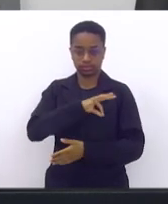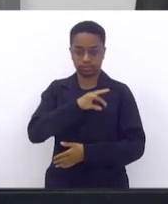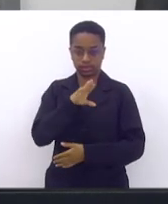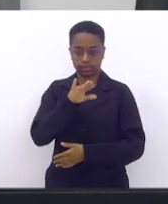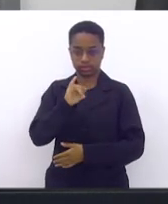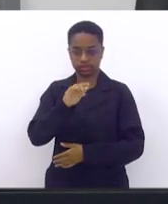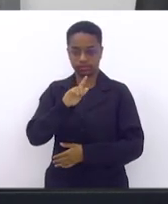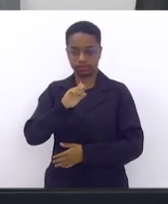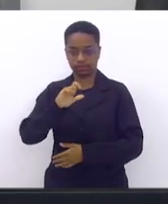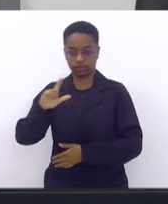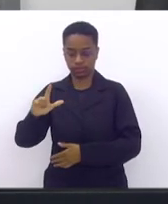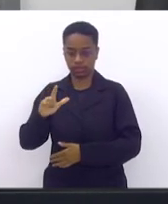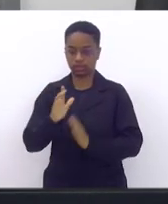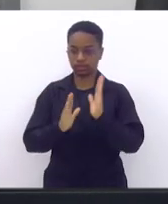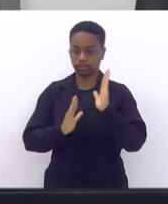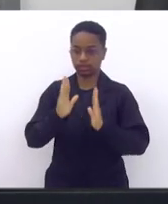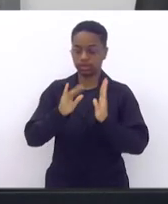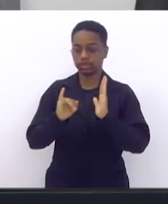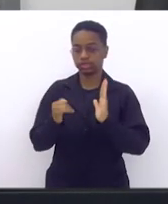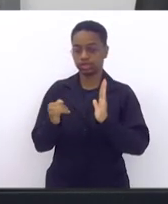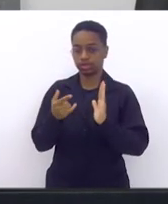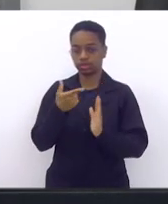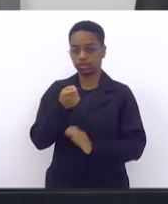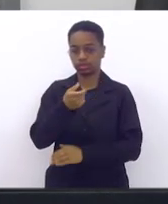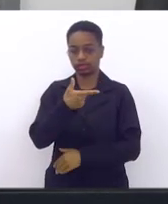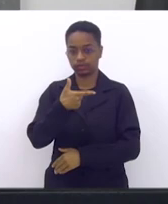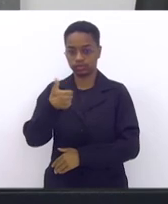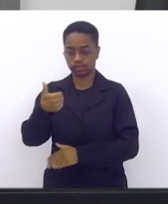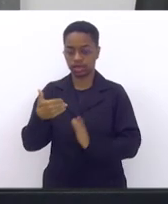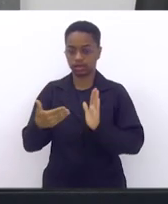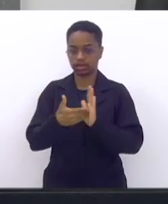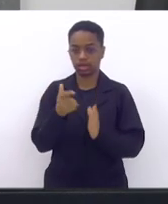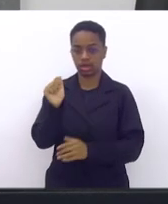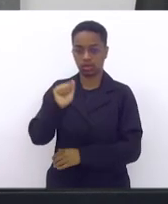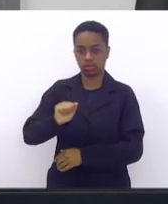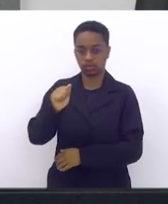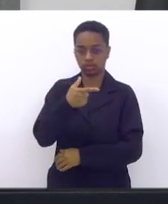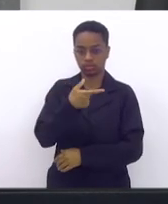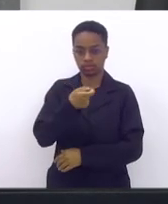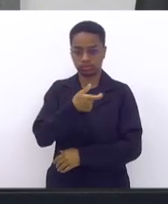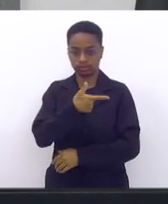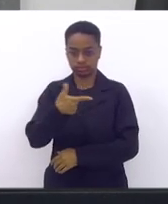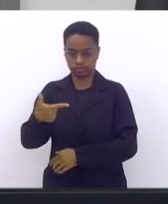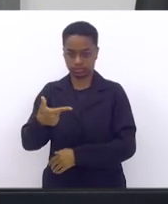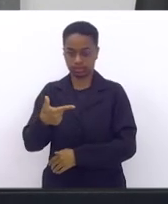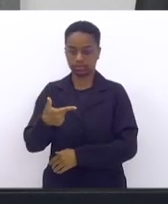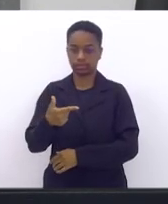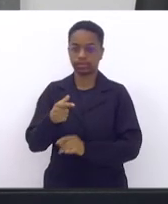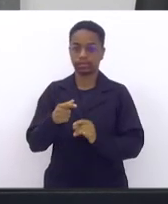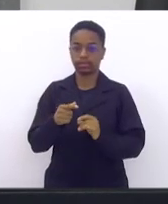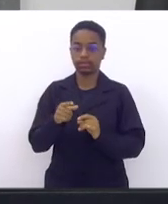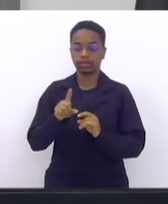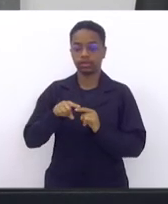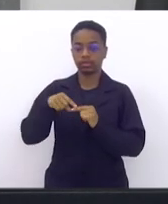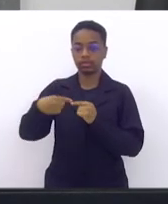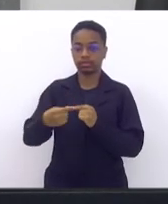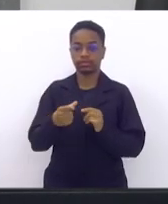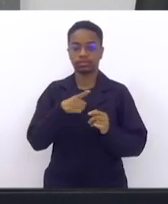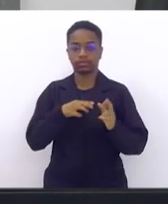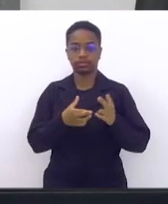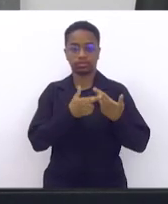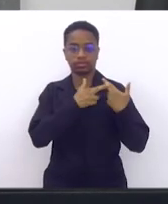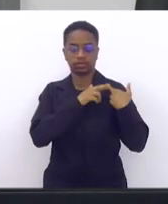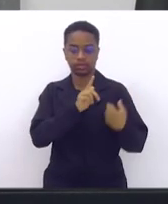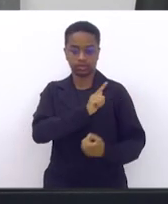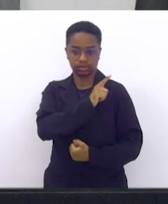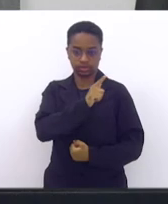Civil, no período de janeiro de 2021 a agosto de 2022, quando ficou responsável pela gestão